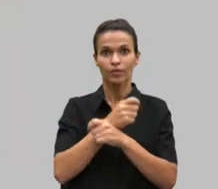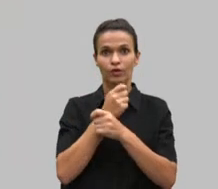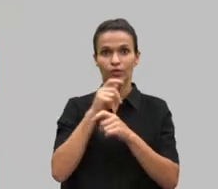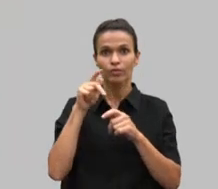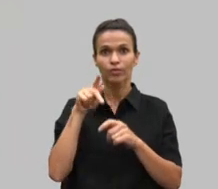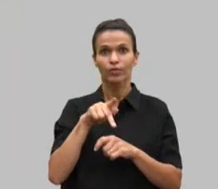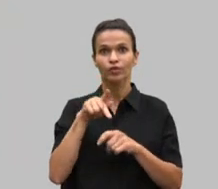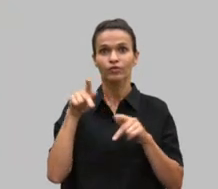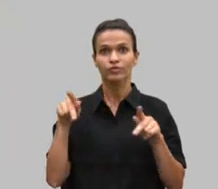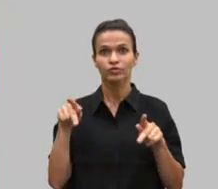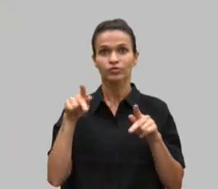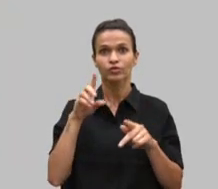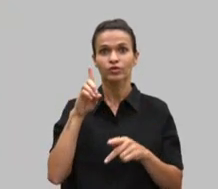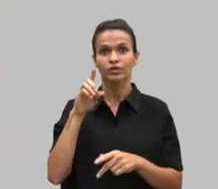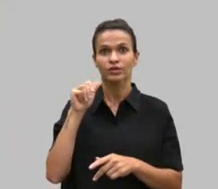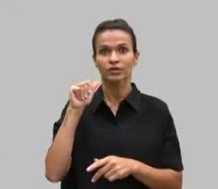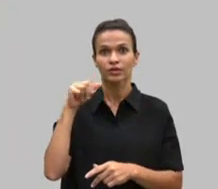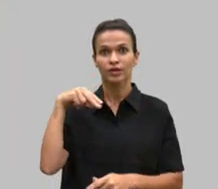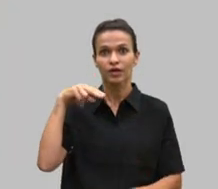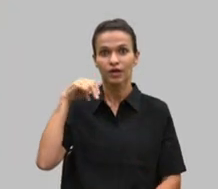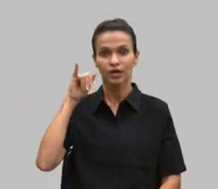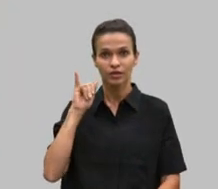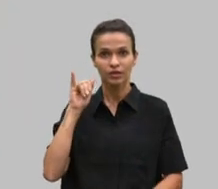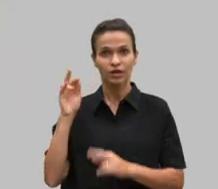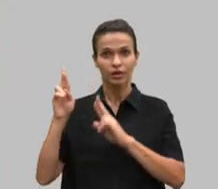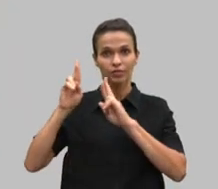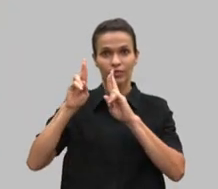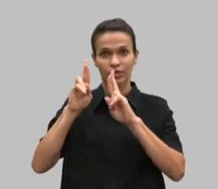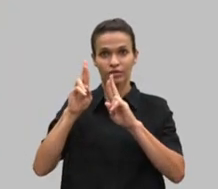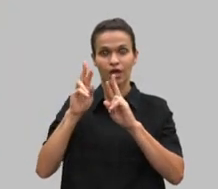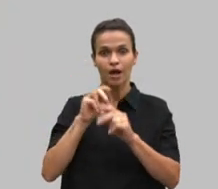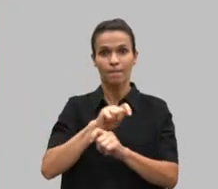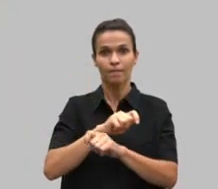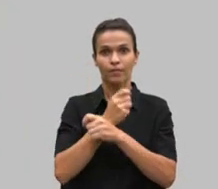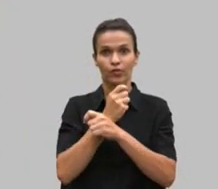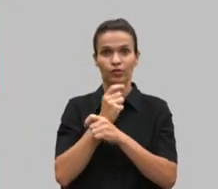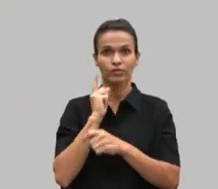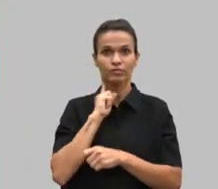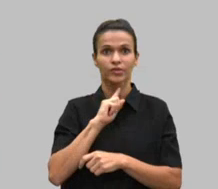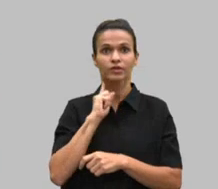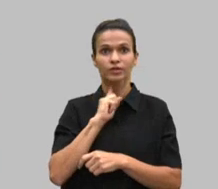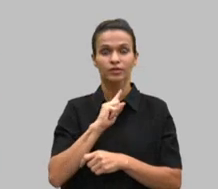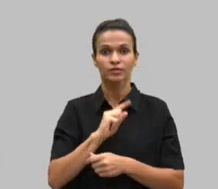Dani zaredini representando a PUC Minas